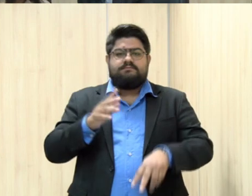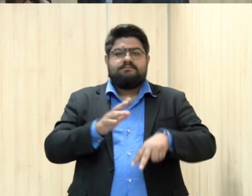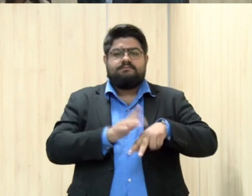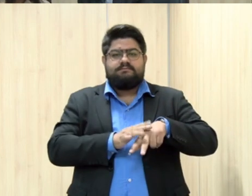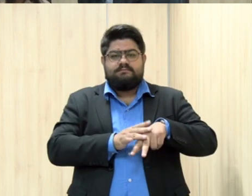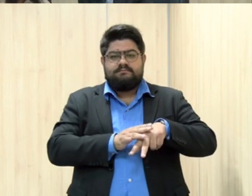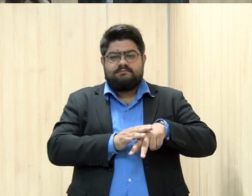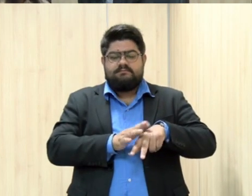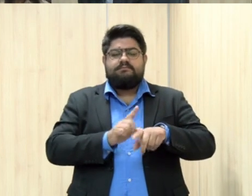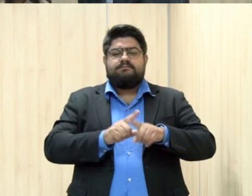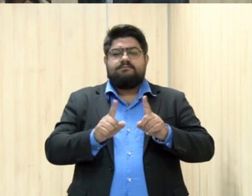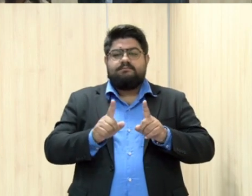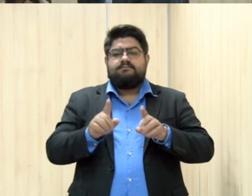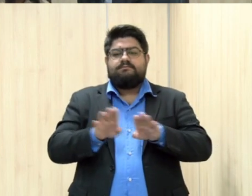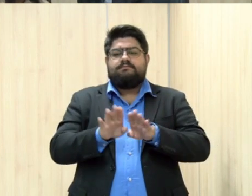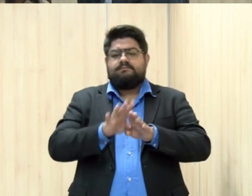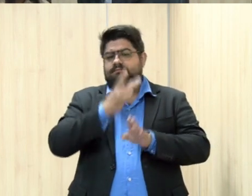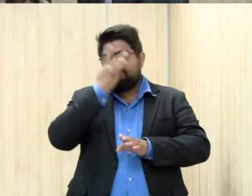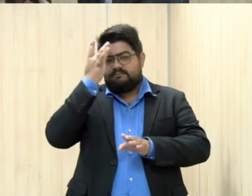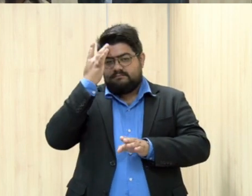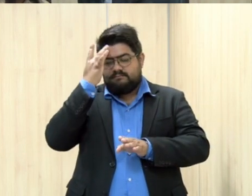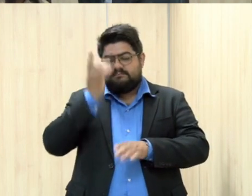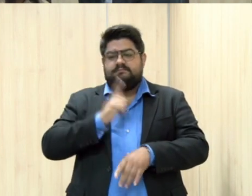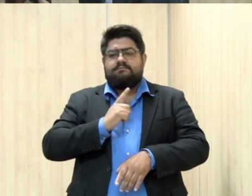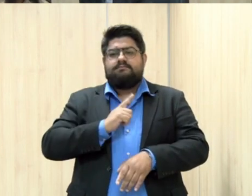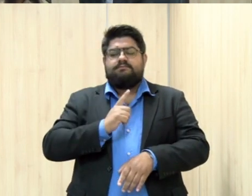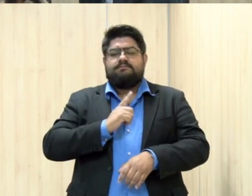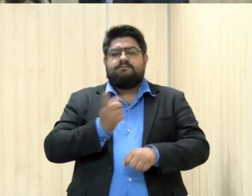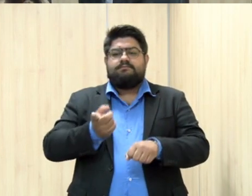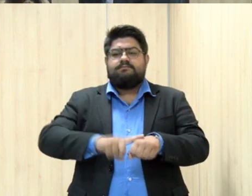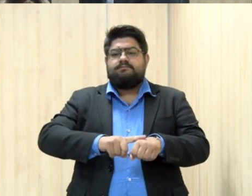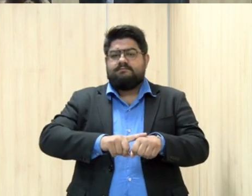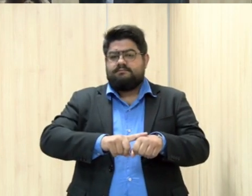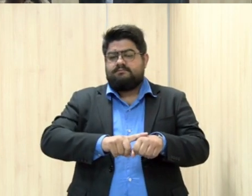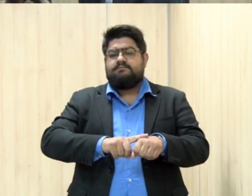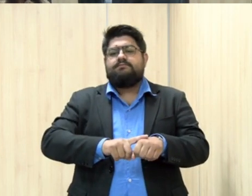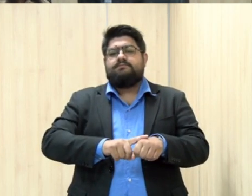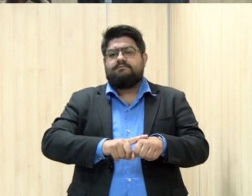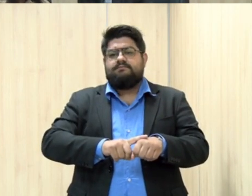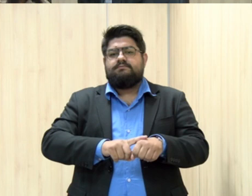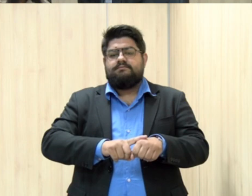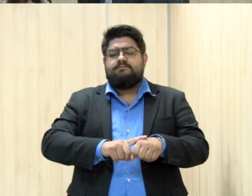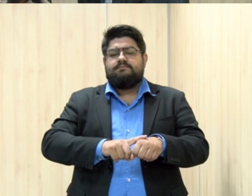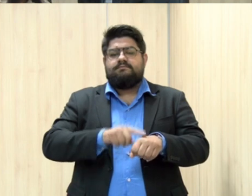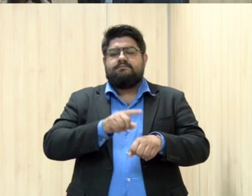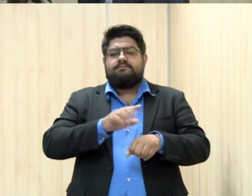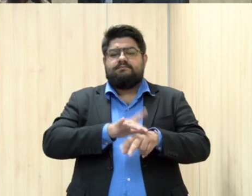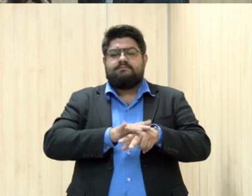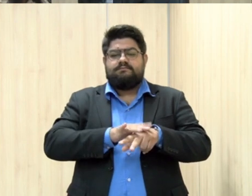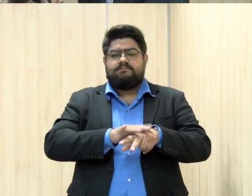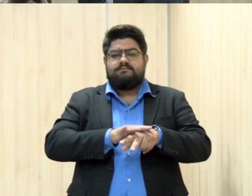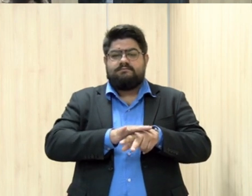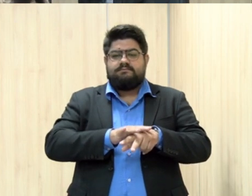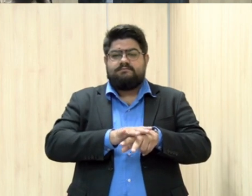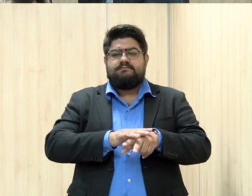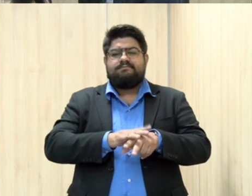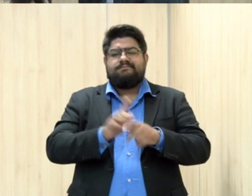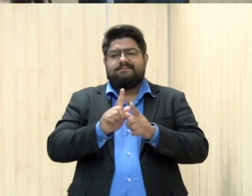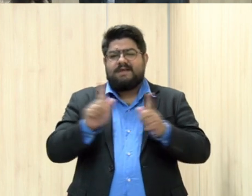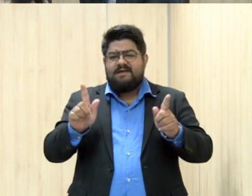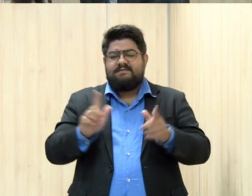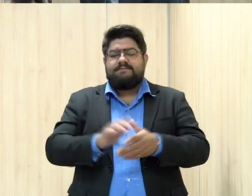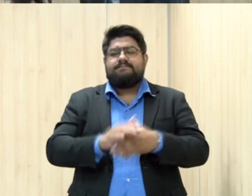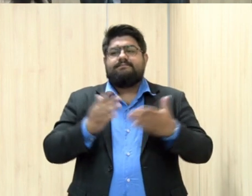também das pessoas acometidas com essa doença tão grave